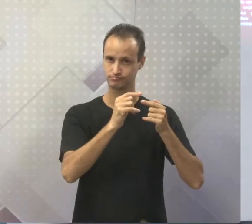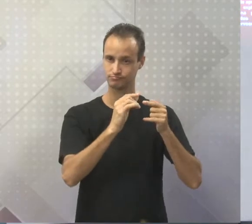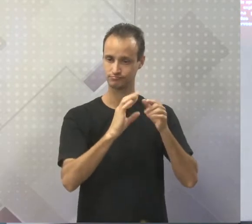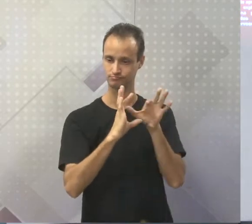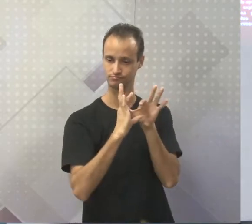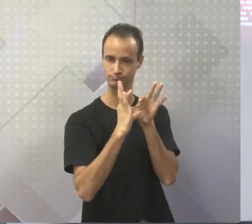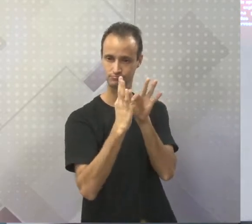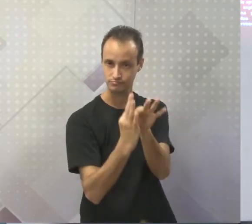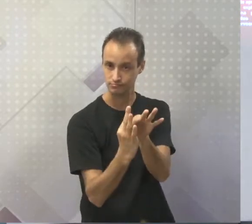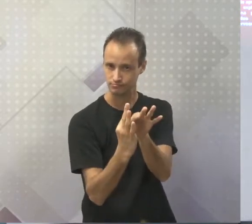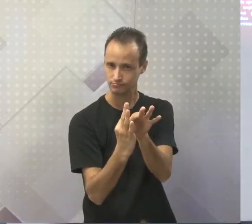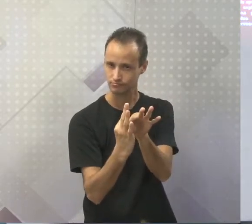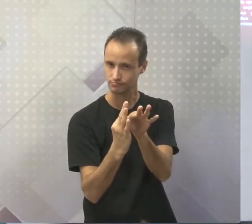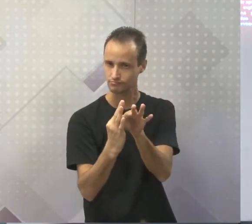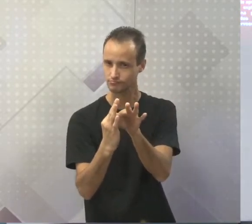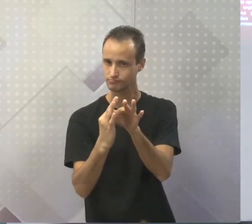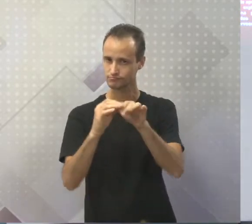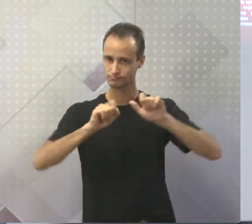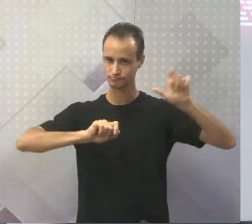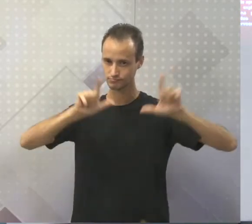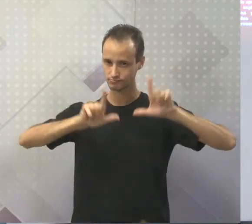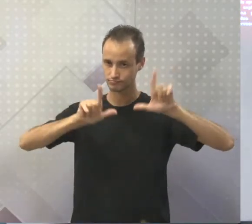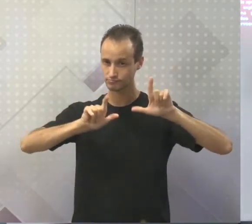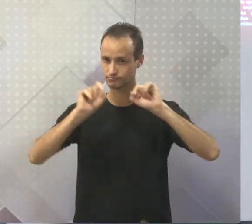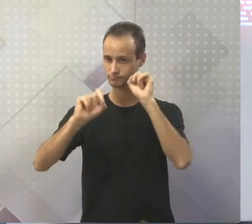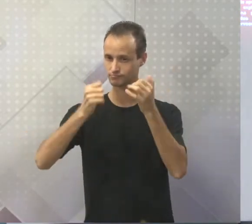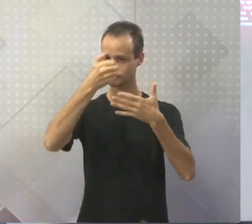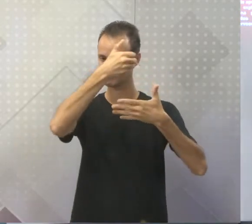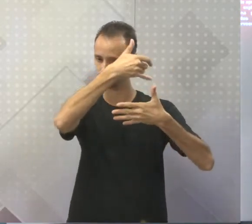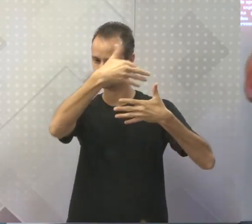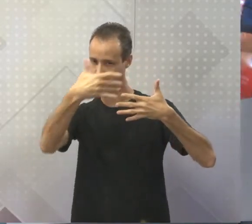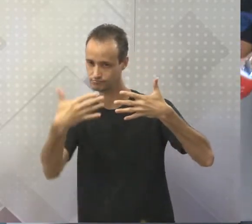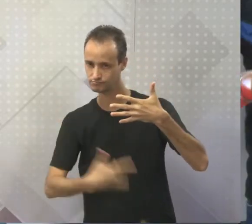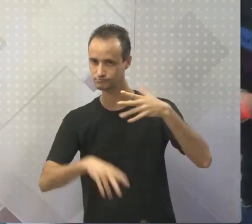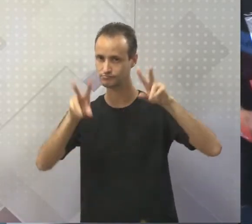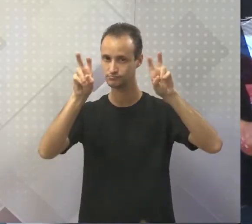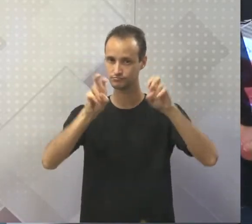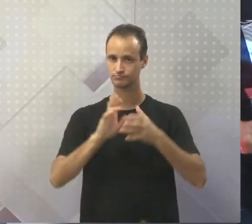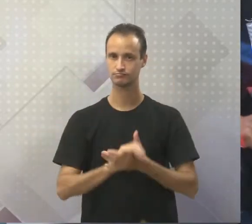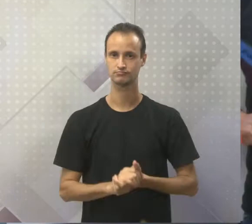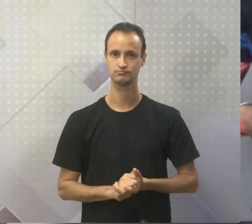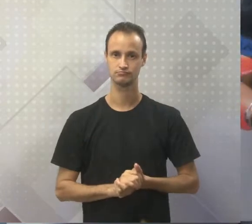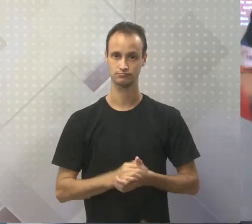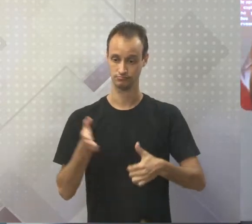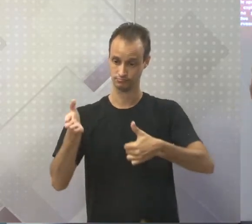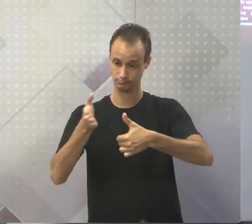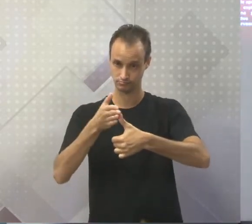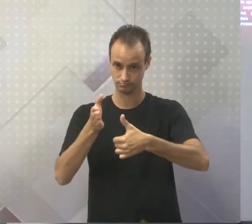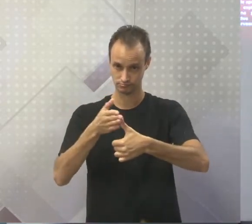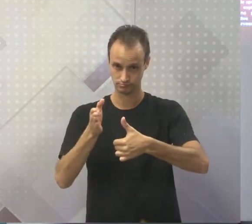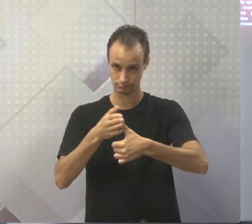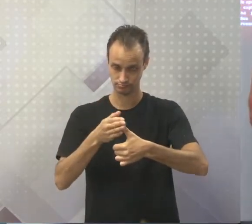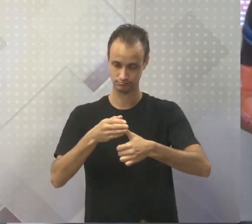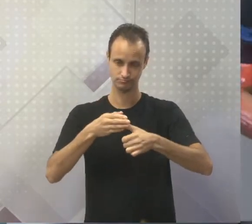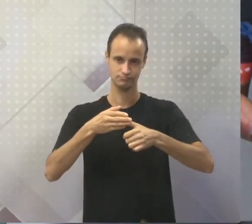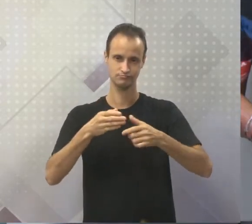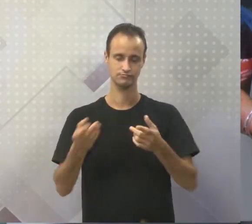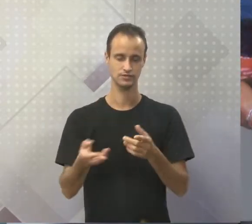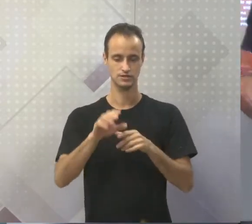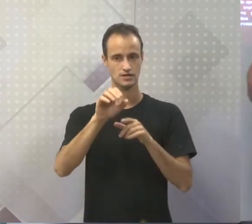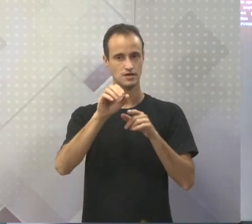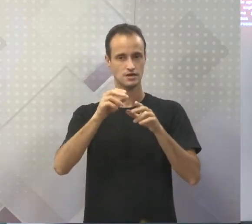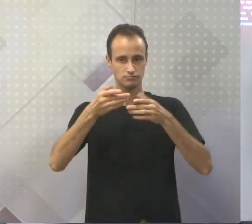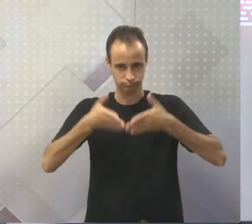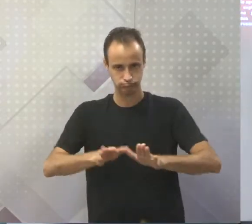Conexão trouxe para vocês os seguintes assuntos. Trouxe a reprodução assexuada e